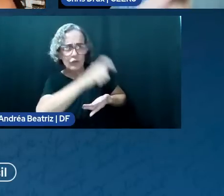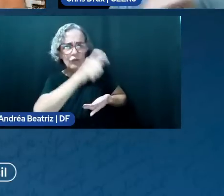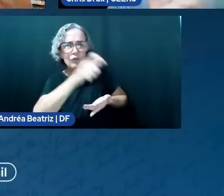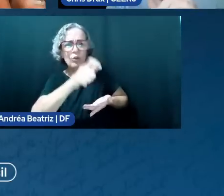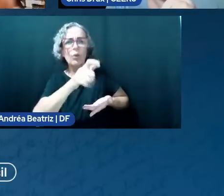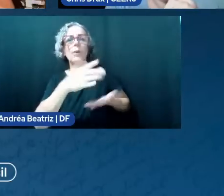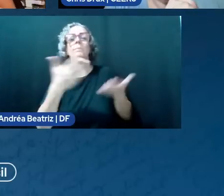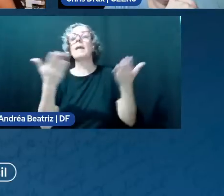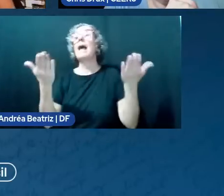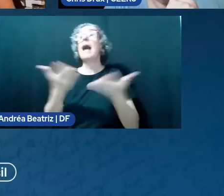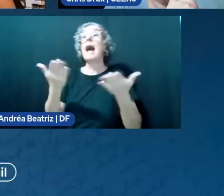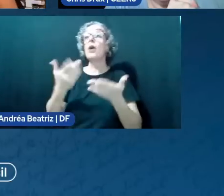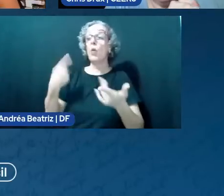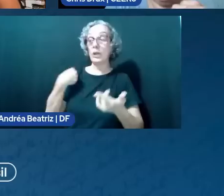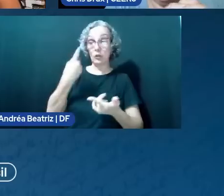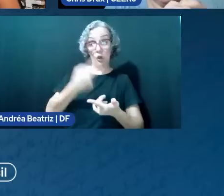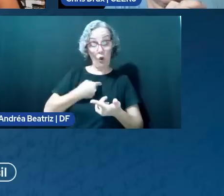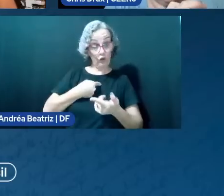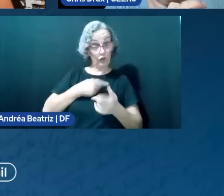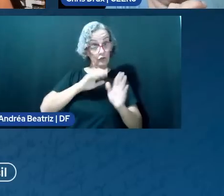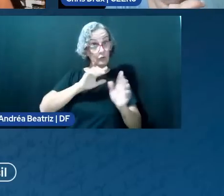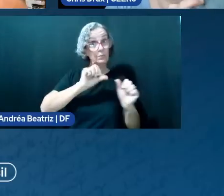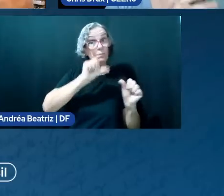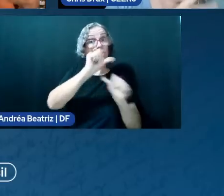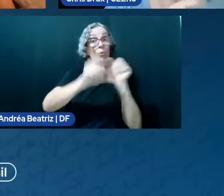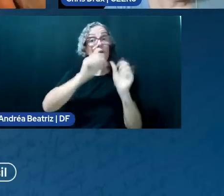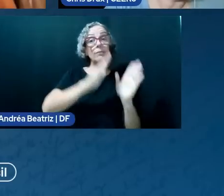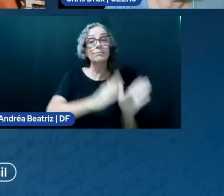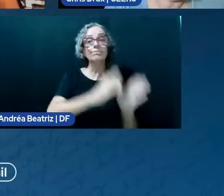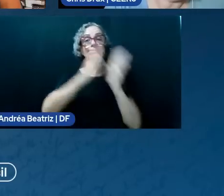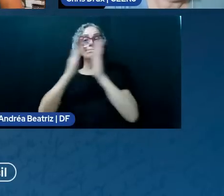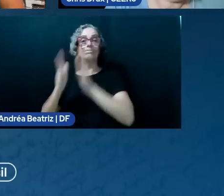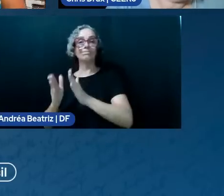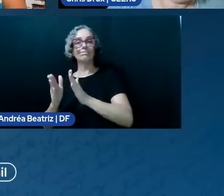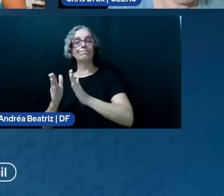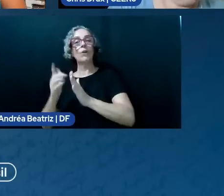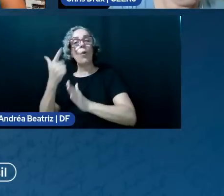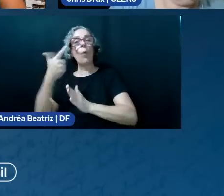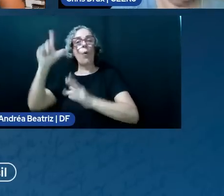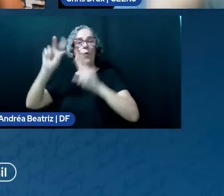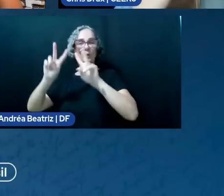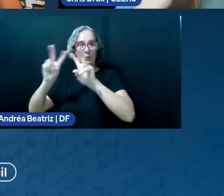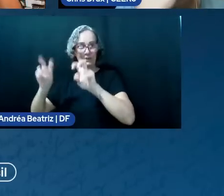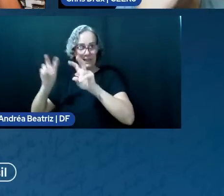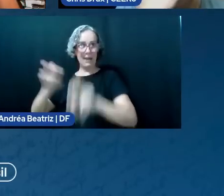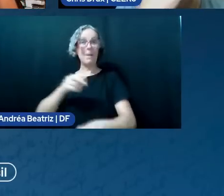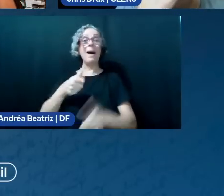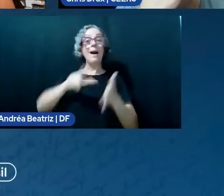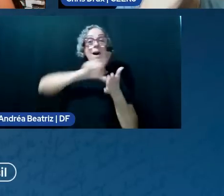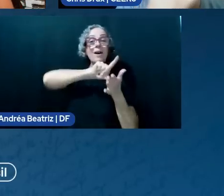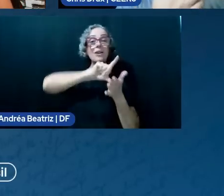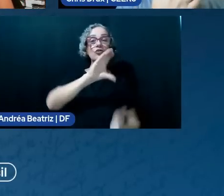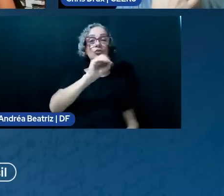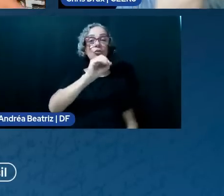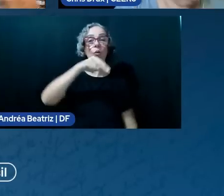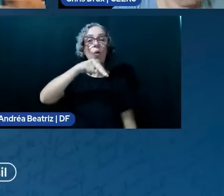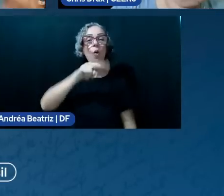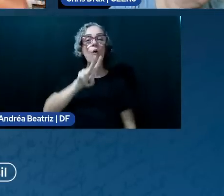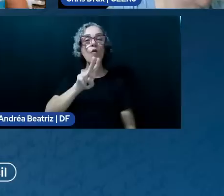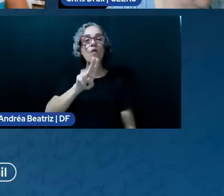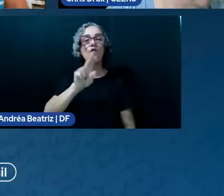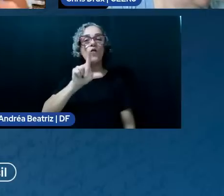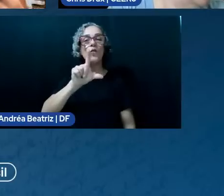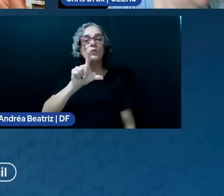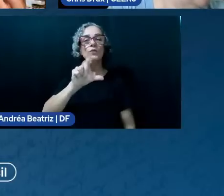né? Convulsionários, e agora vamos estudar a questão das afeições no plano espiritual, que é um tema